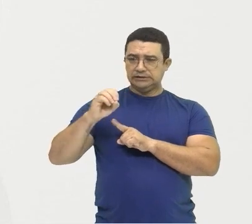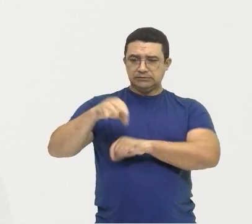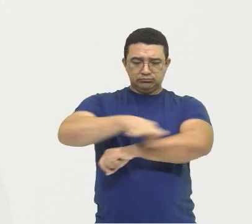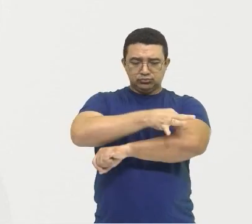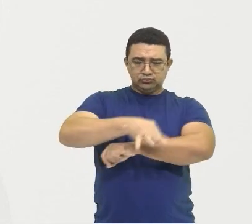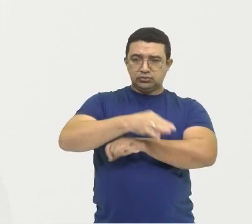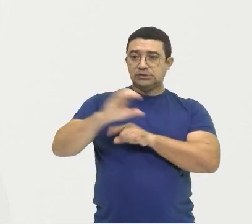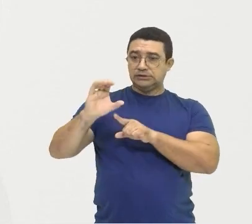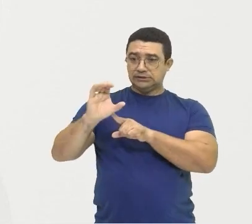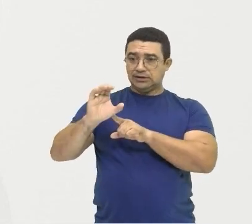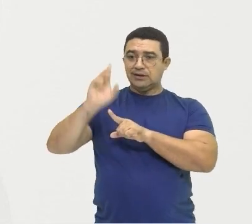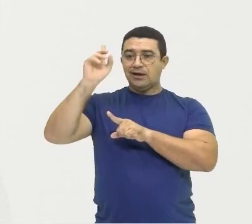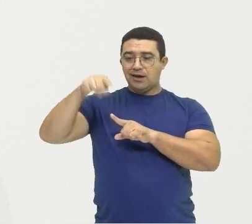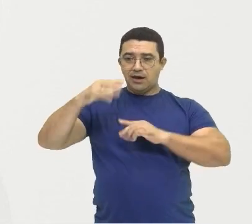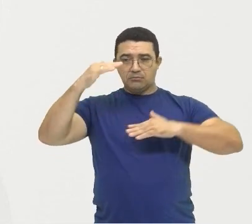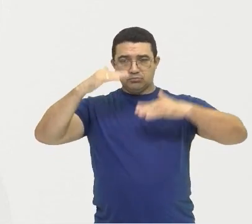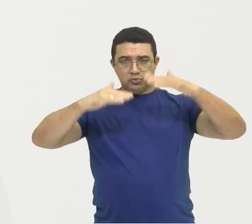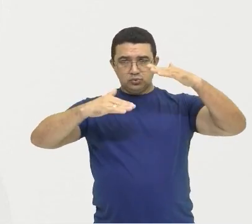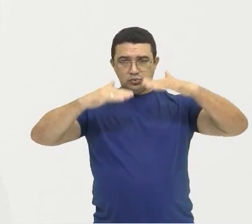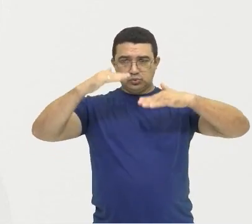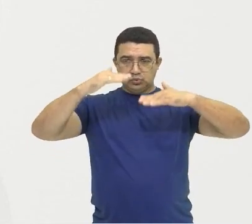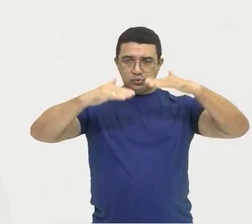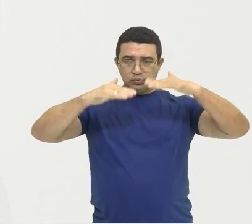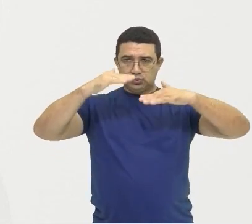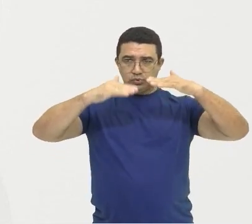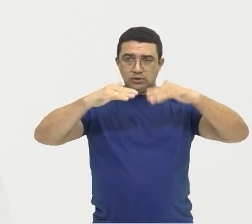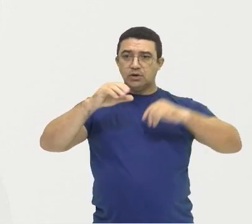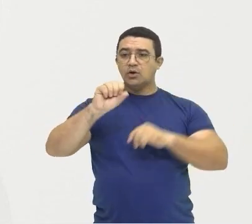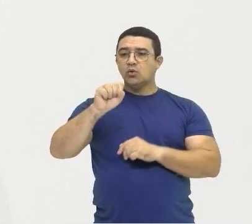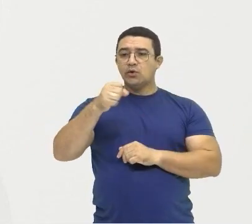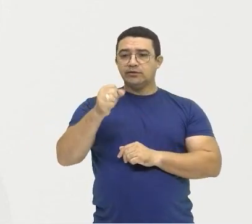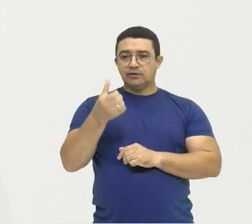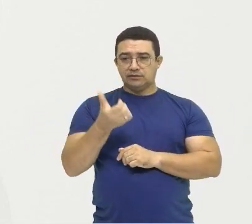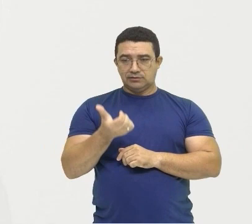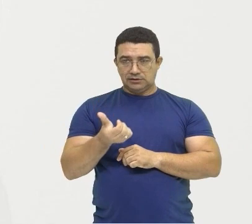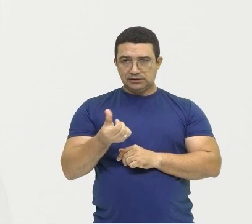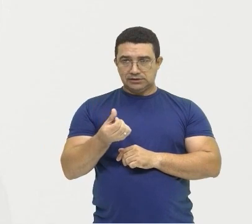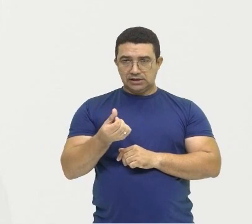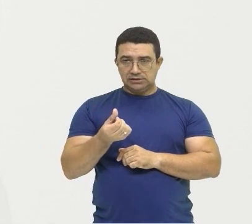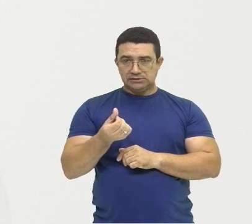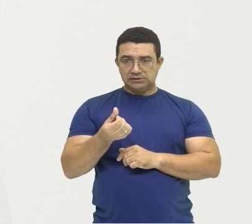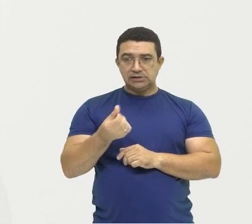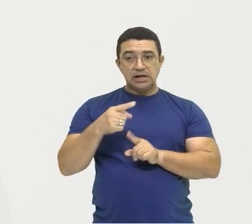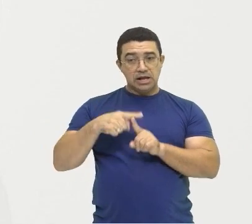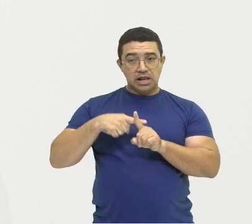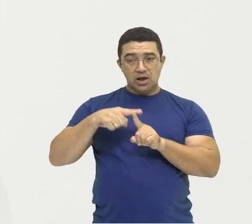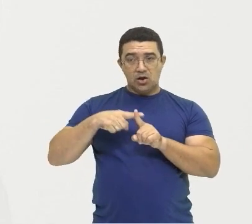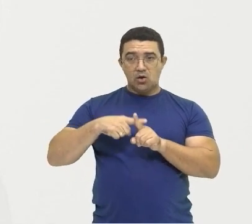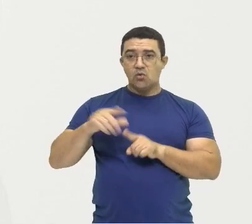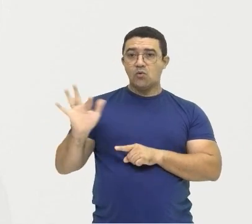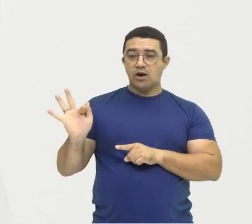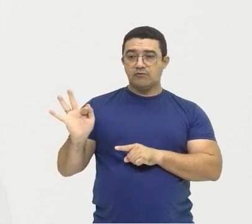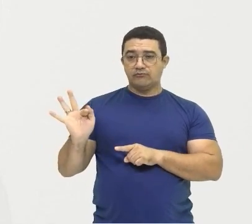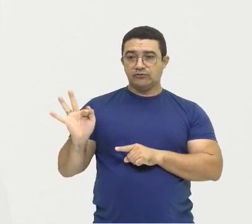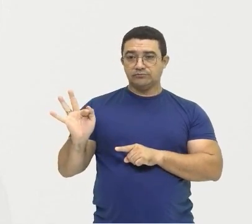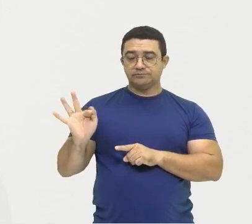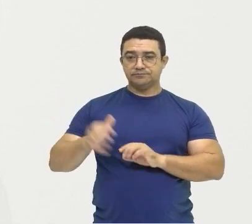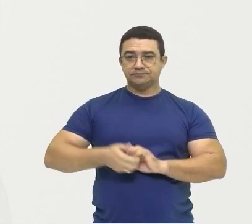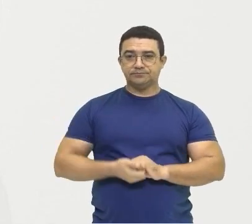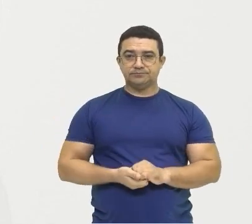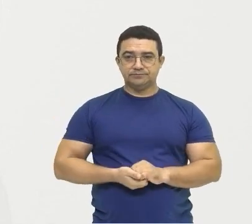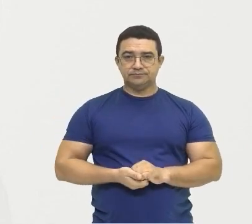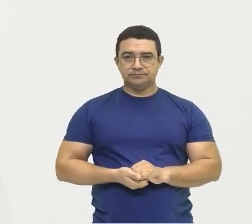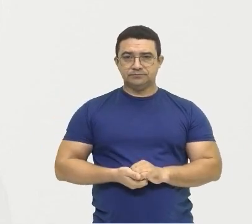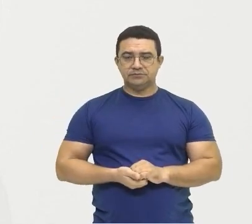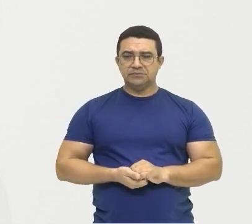é equivalente a 86 graus Fahrenheit. Então, se a pessoa